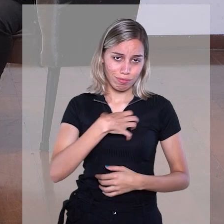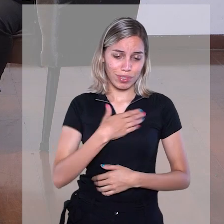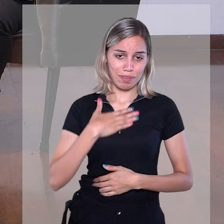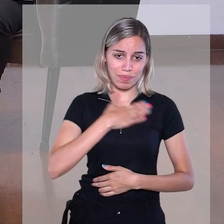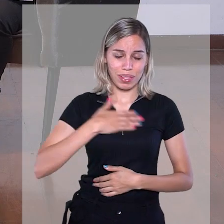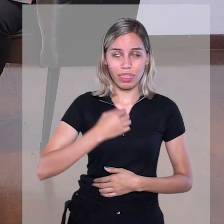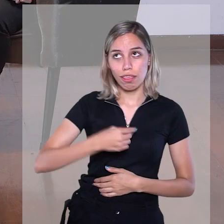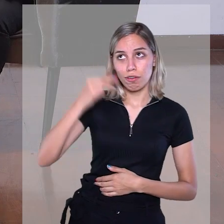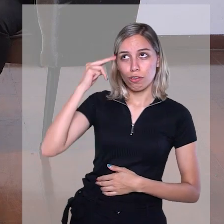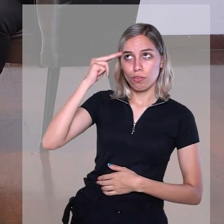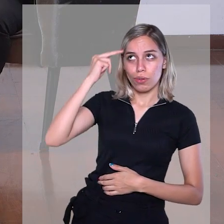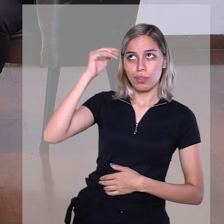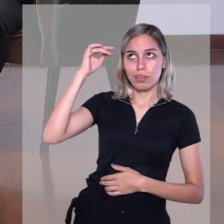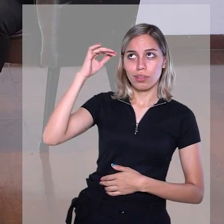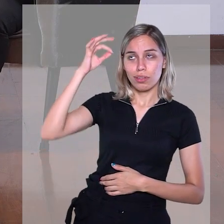vindo.